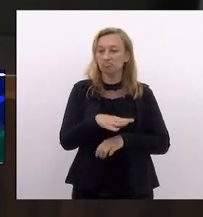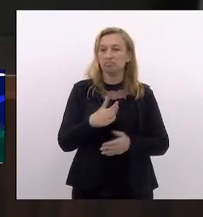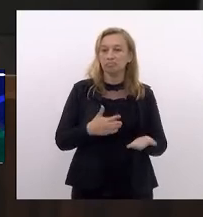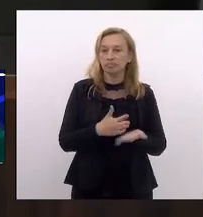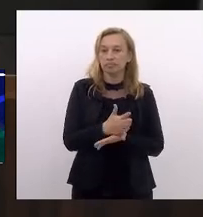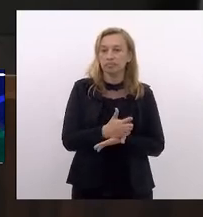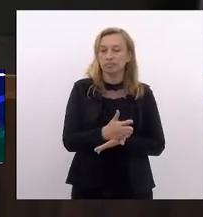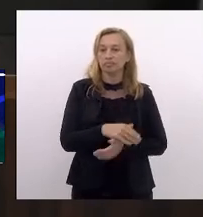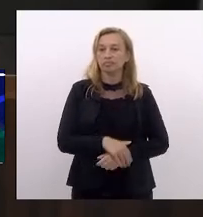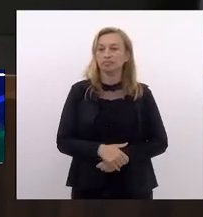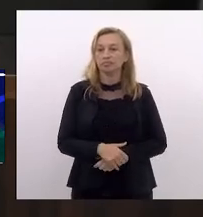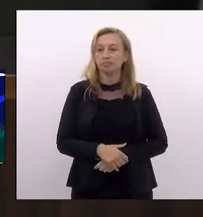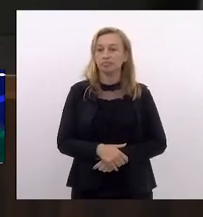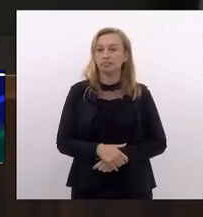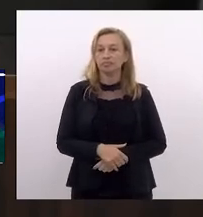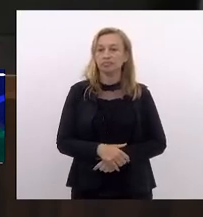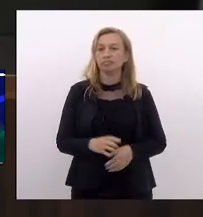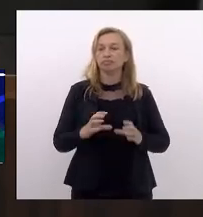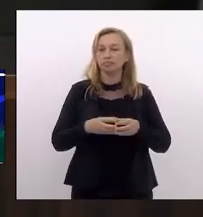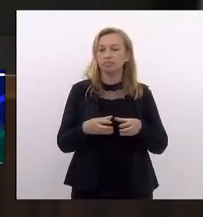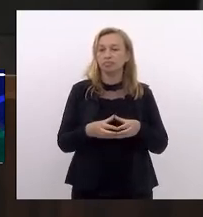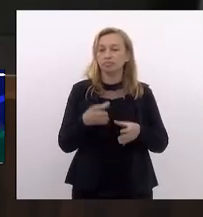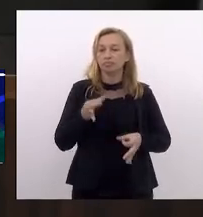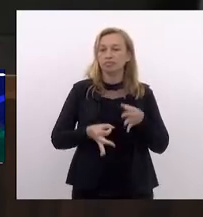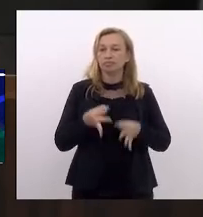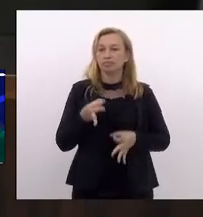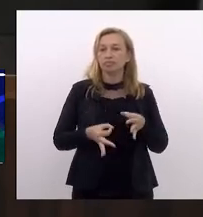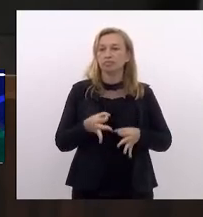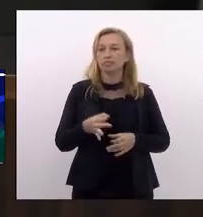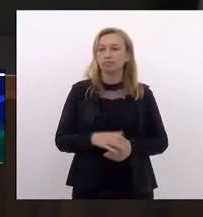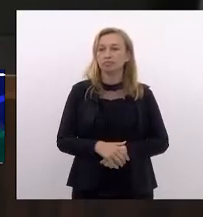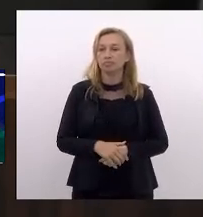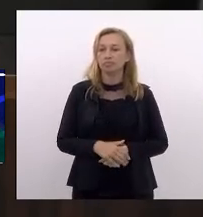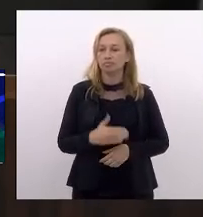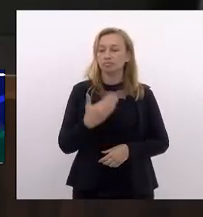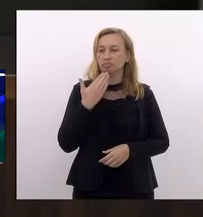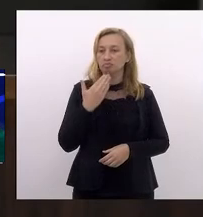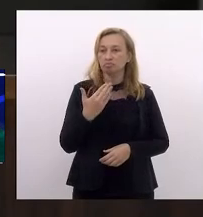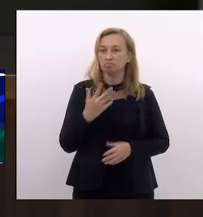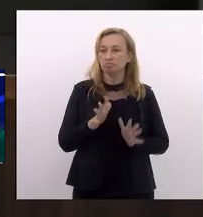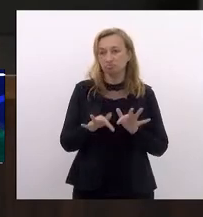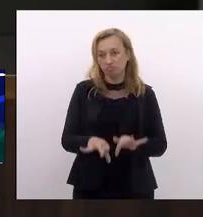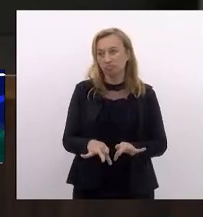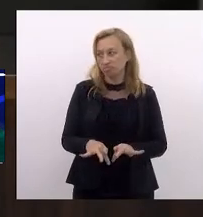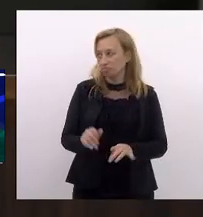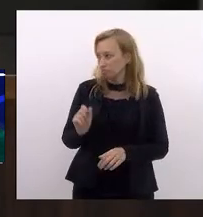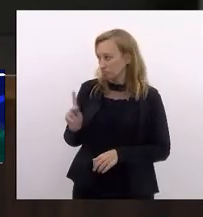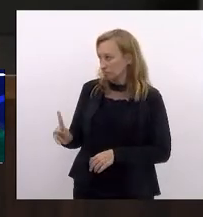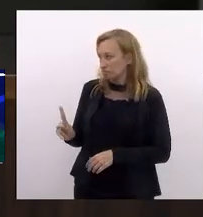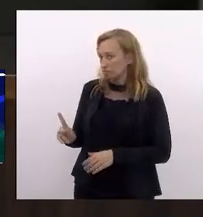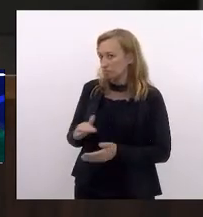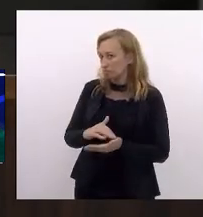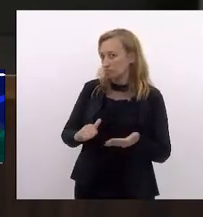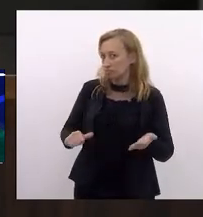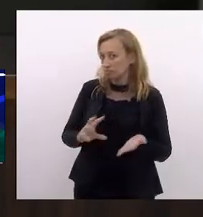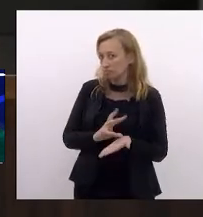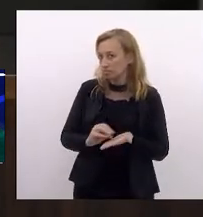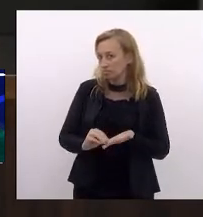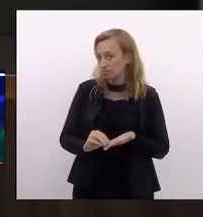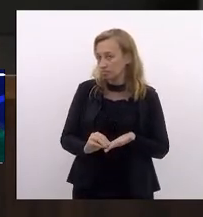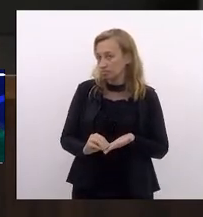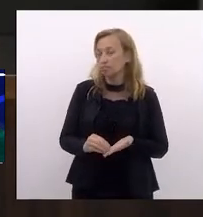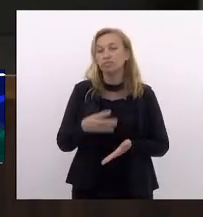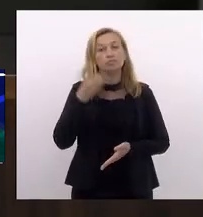aprovada a parte da comissão de concessão Justiça não pediu forma final tá certo então vai sair de volta